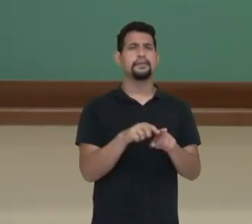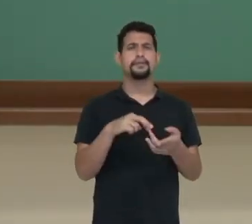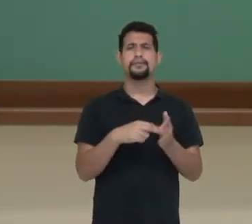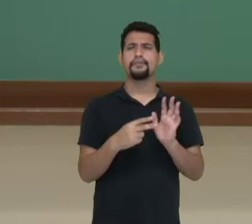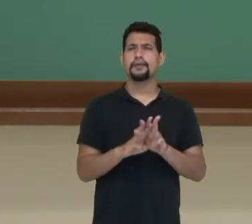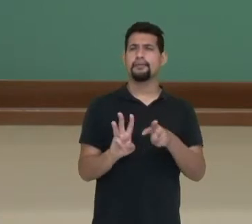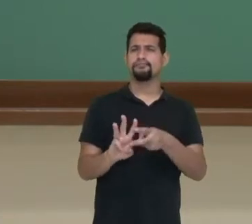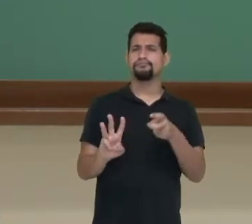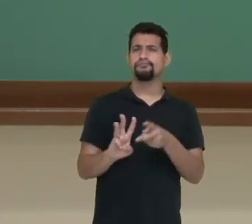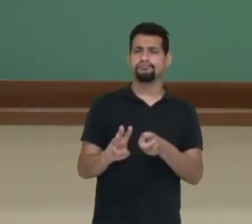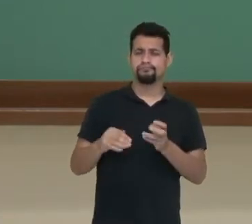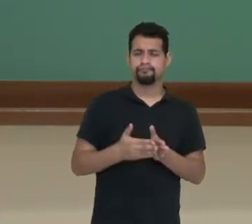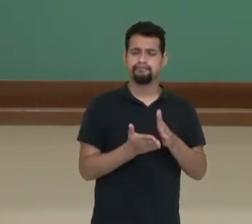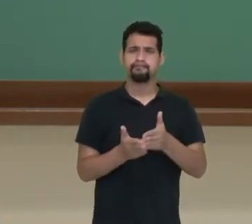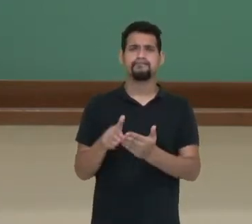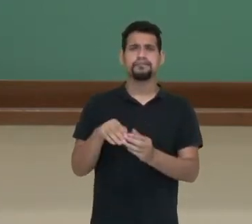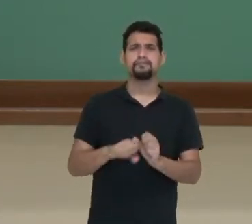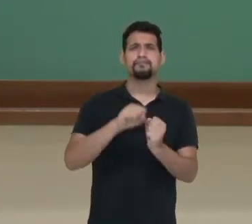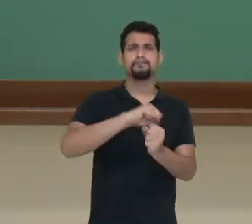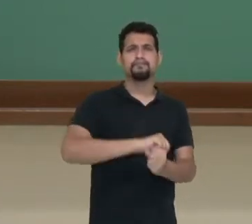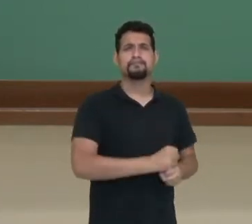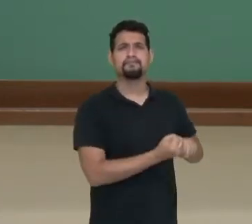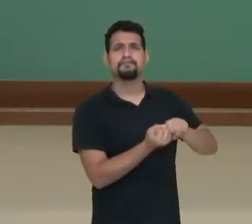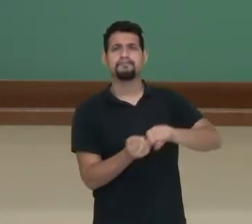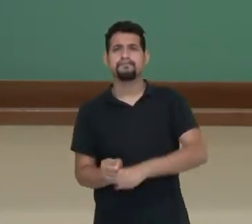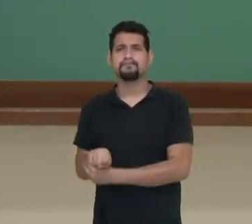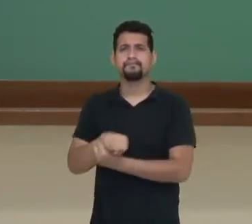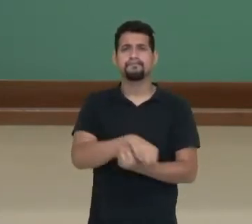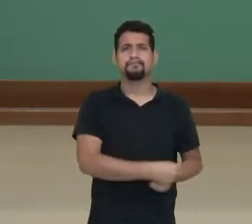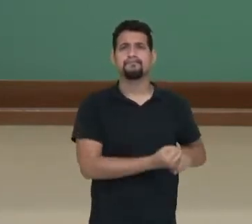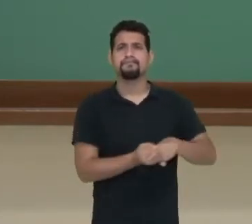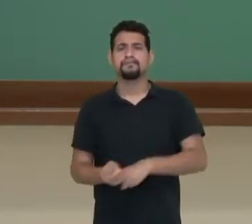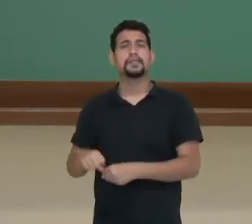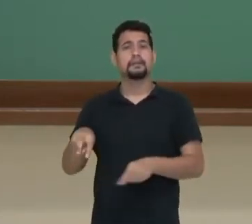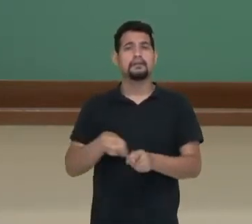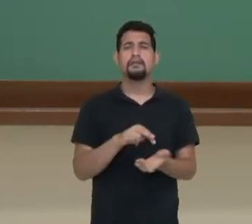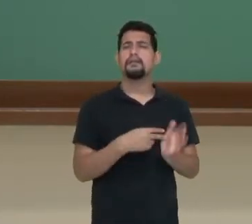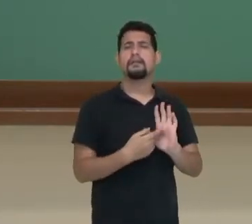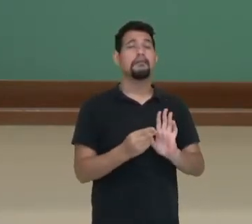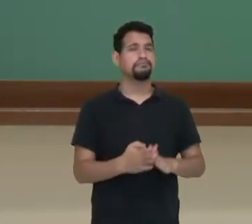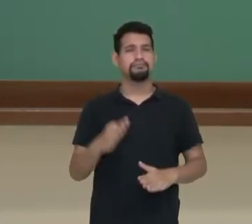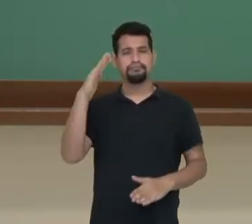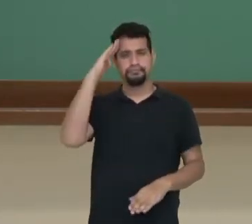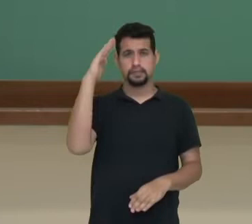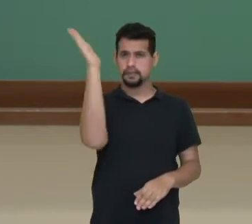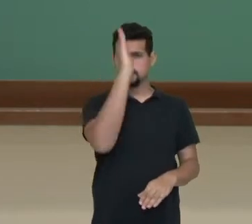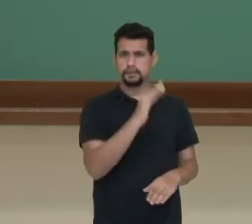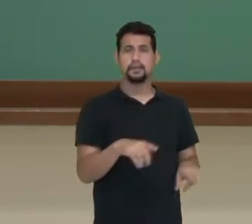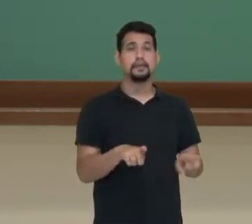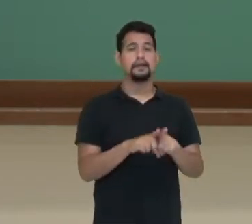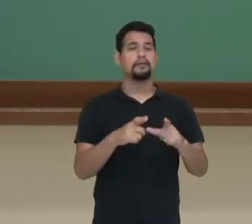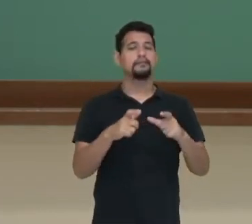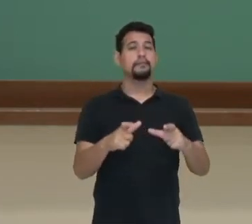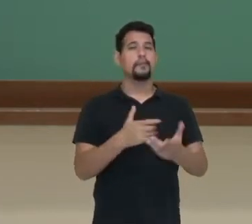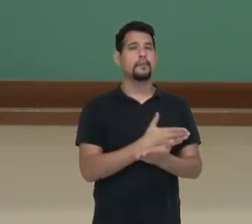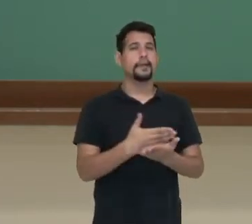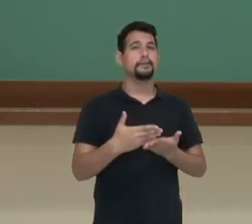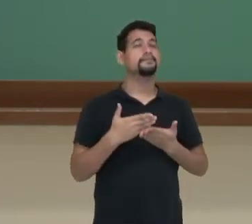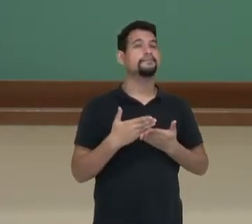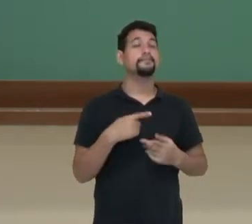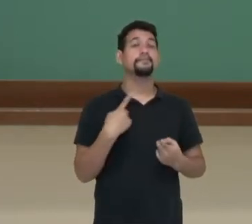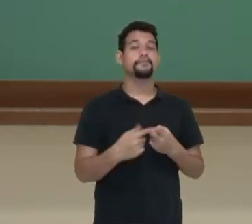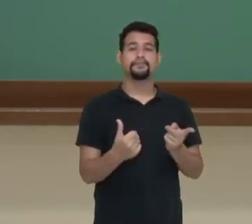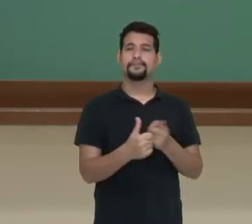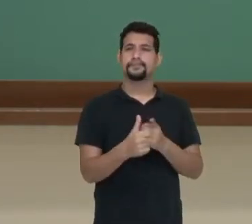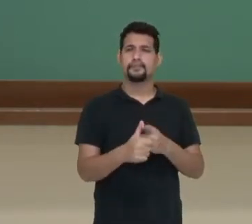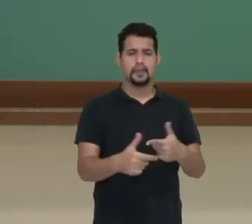indígenas ainda, embarcações a remo, tá? Mas aí é considerado o nascedouro da Marinha Brasileira, o momento que ela nasceu, porque é o primeiro